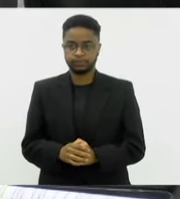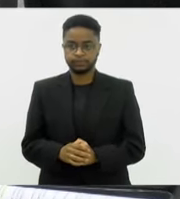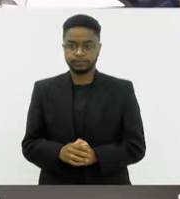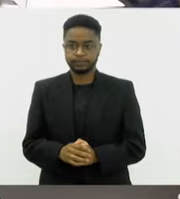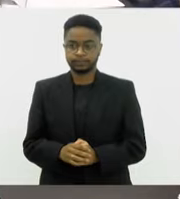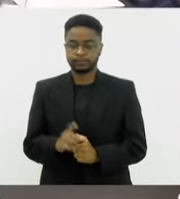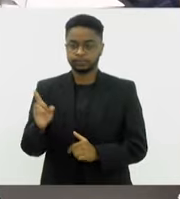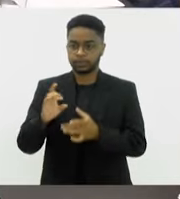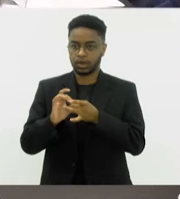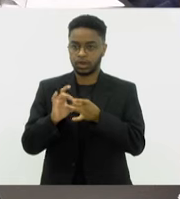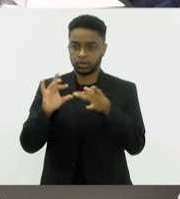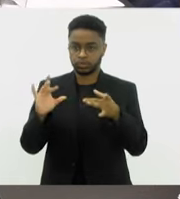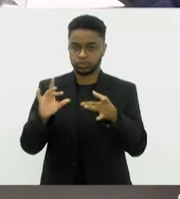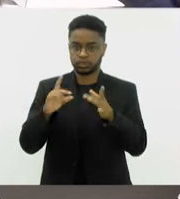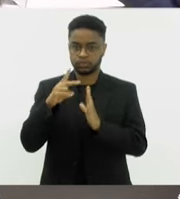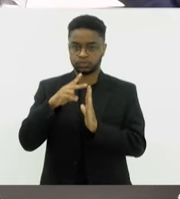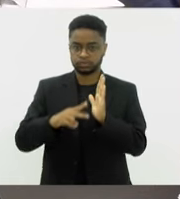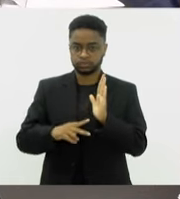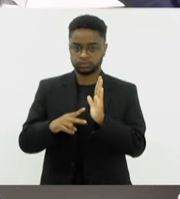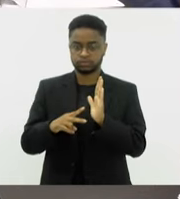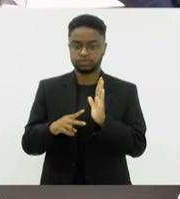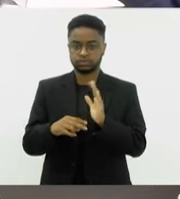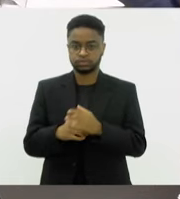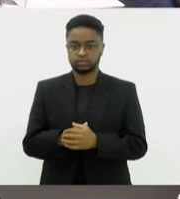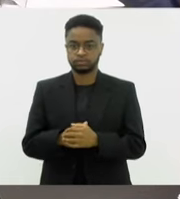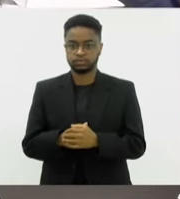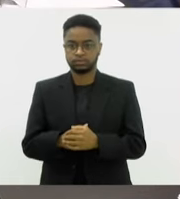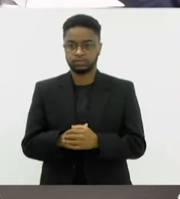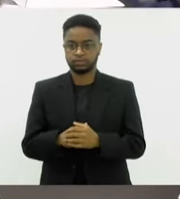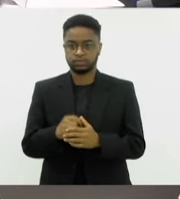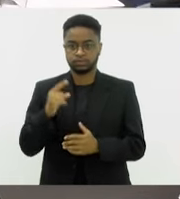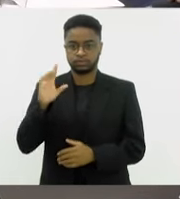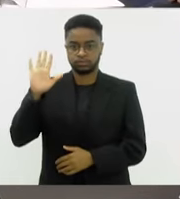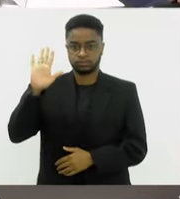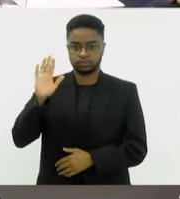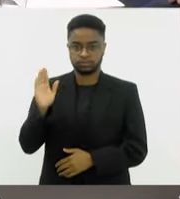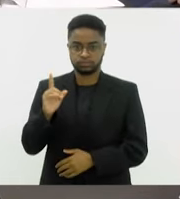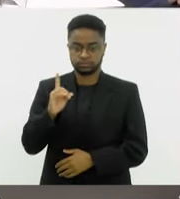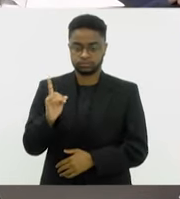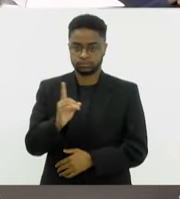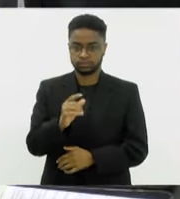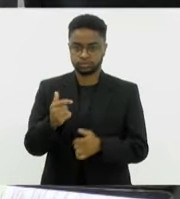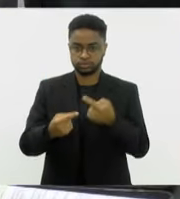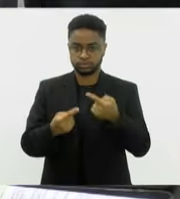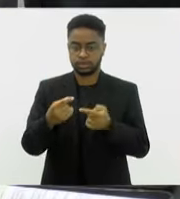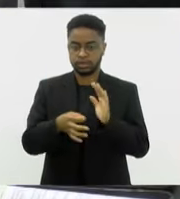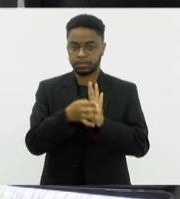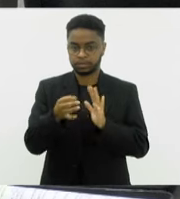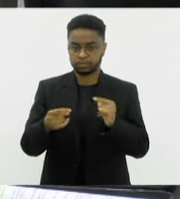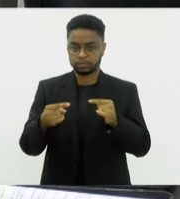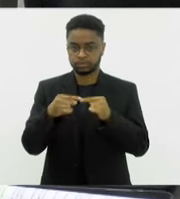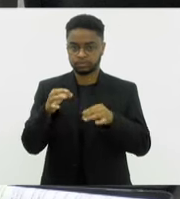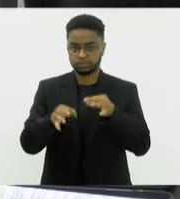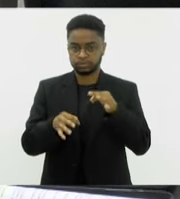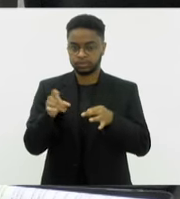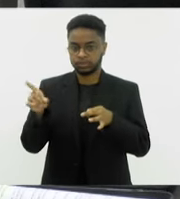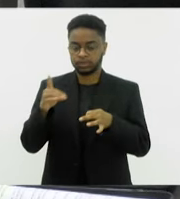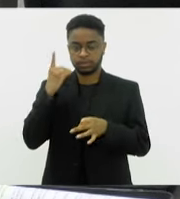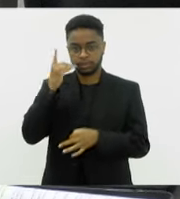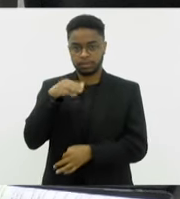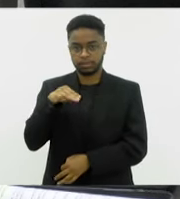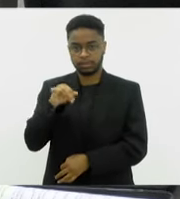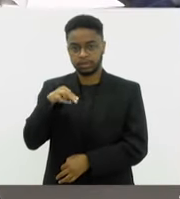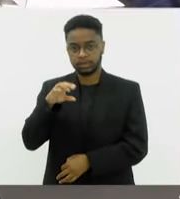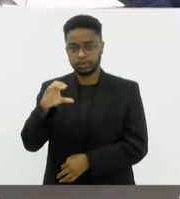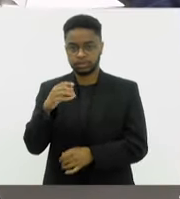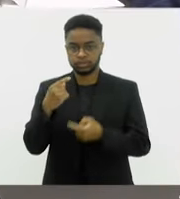Ele autorizou a fazermos a leitura. Para discutir, presidente. O parecer dele é pela juridicidade. Em discussão, para discutir, deputado Mink e deputado